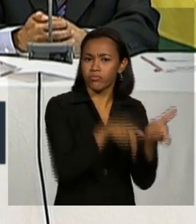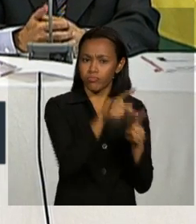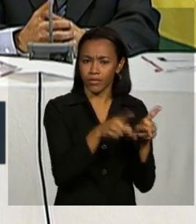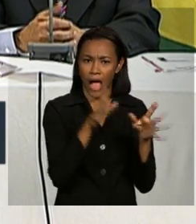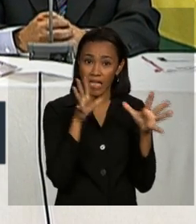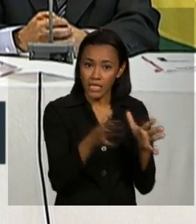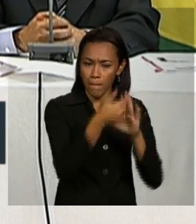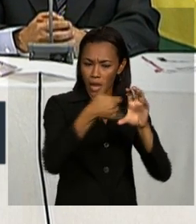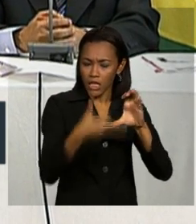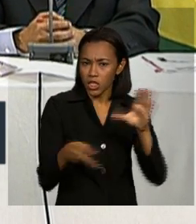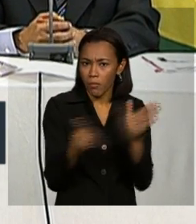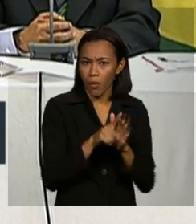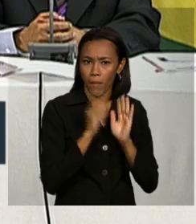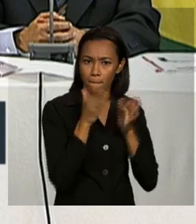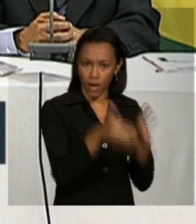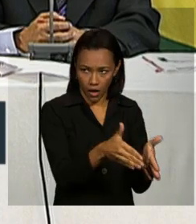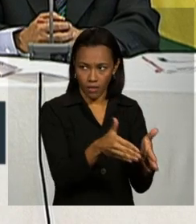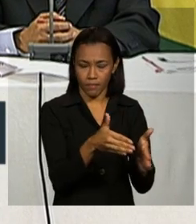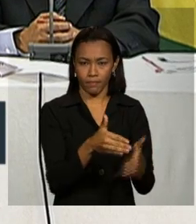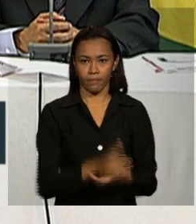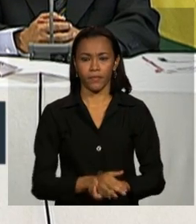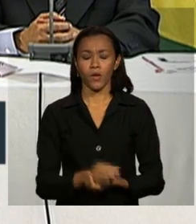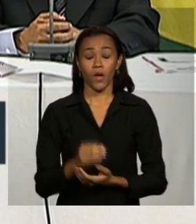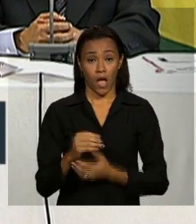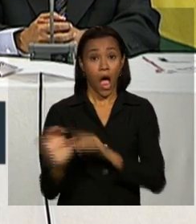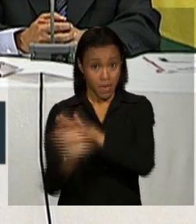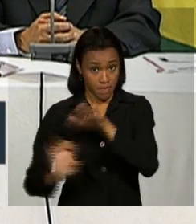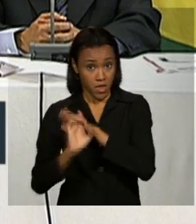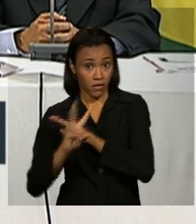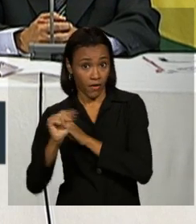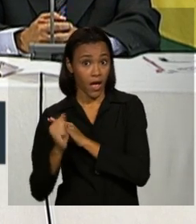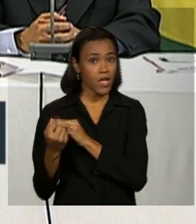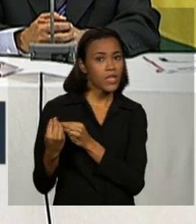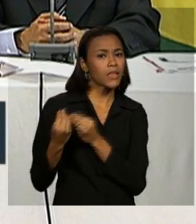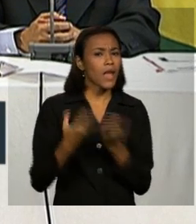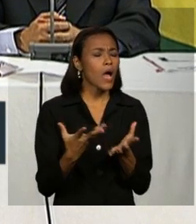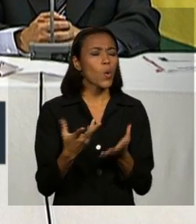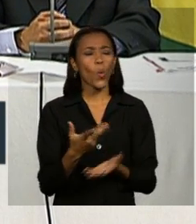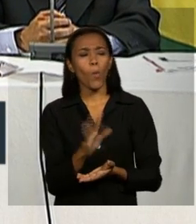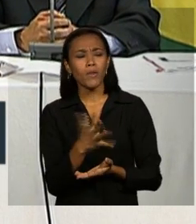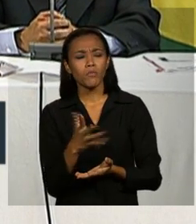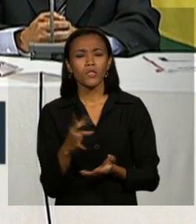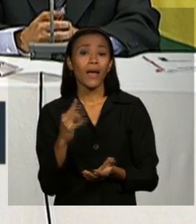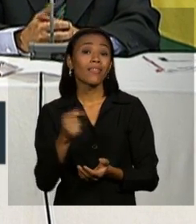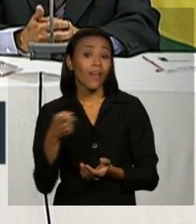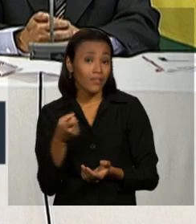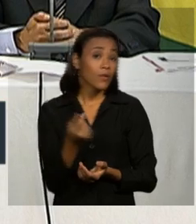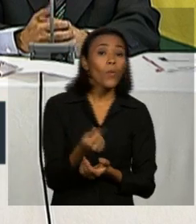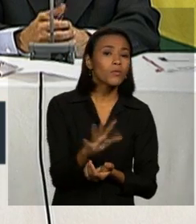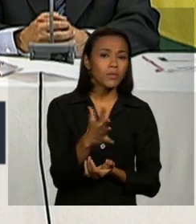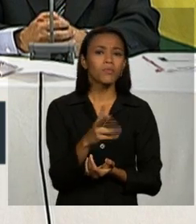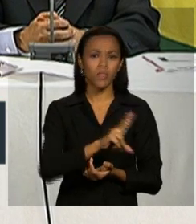essas características o concessionário vai oferecer Qual é a tarifa que ele quer pela circulação desses 20